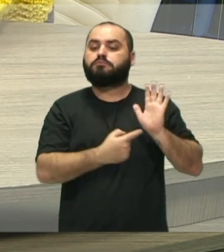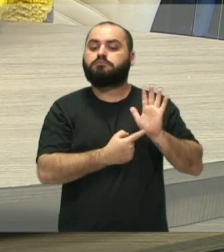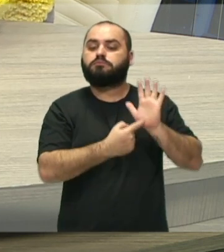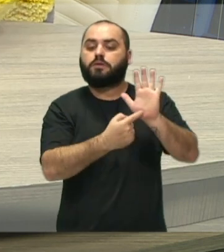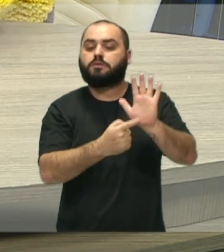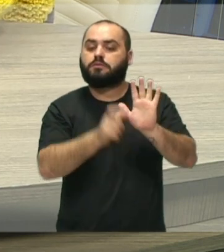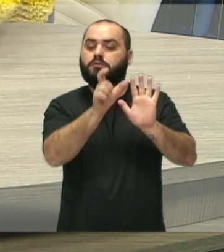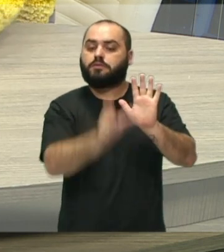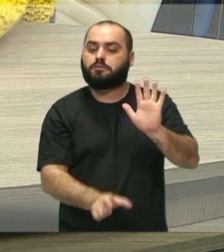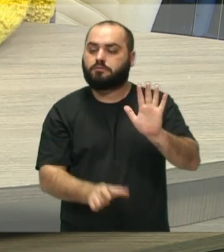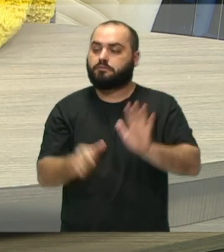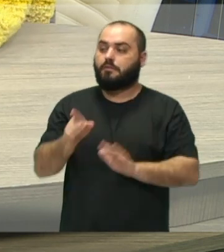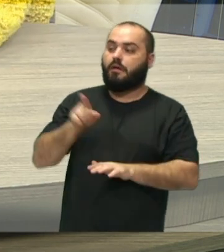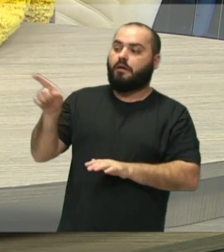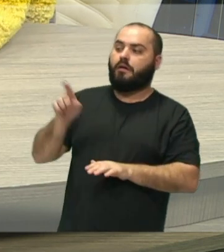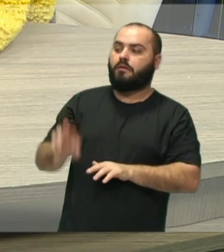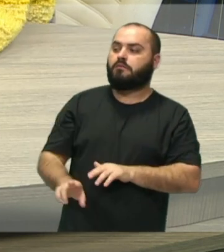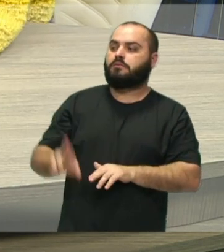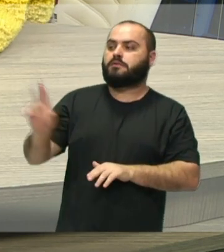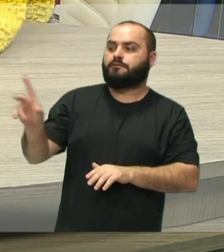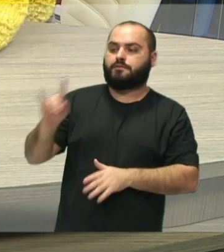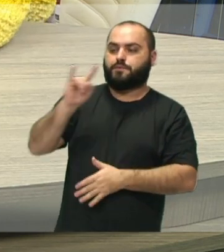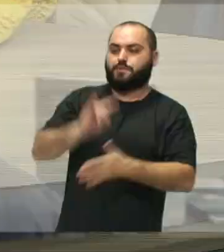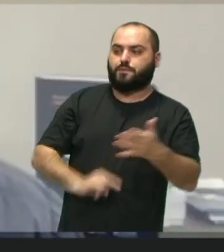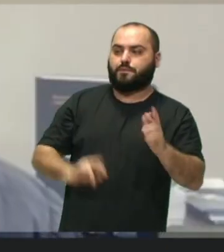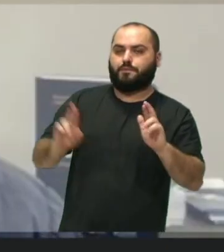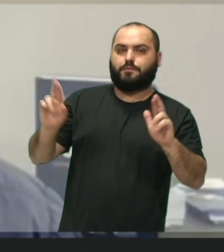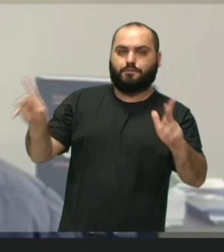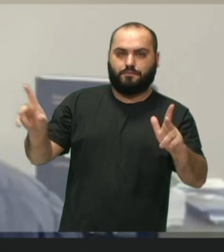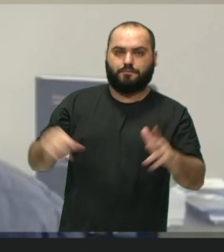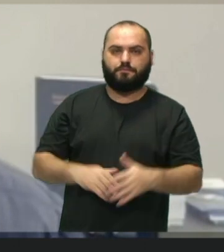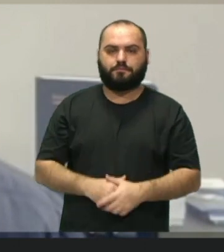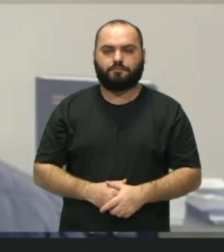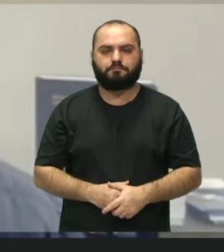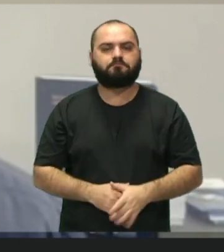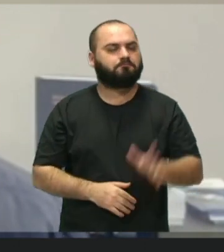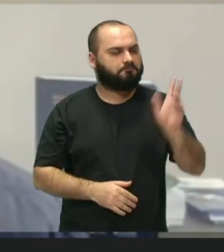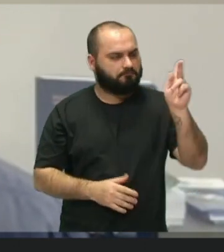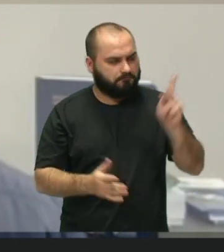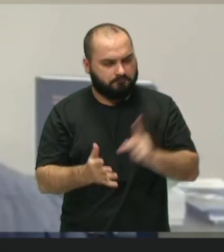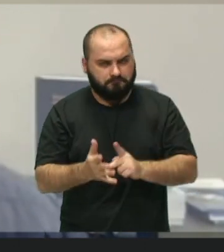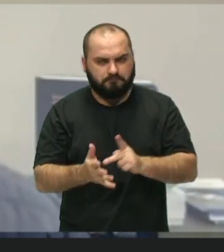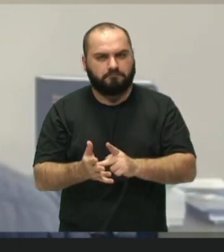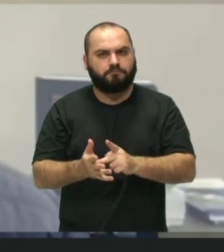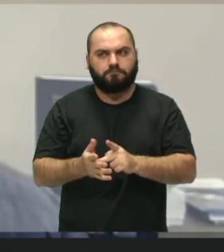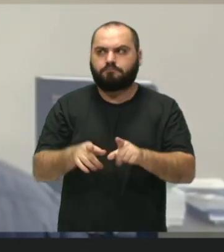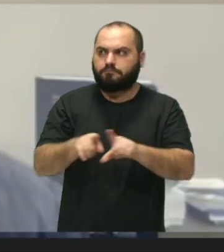não necessariamente é essa mesma documentação. Exato, inclusive com negócios